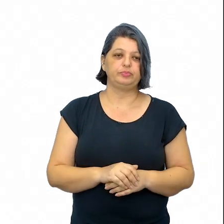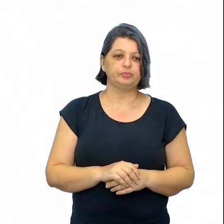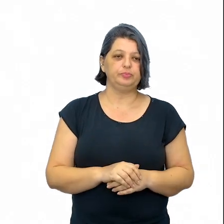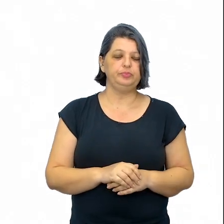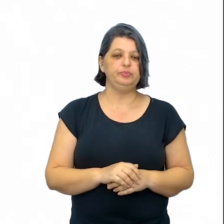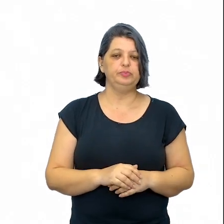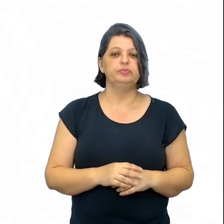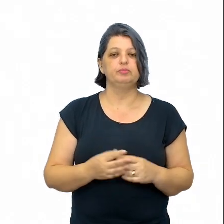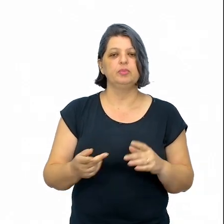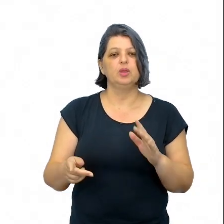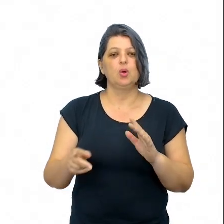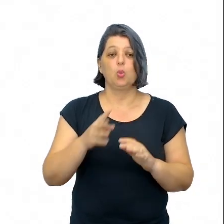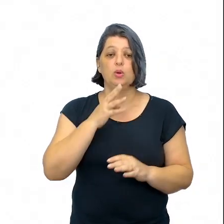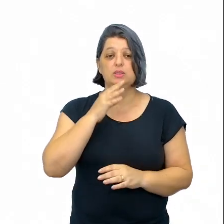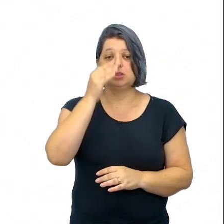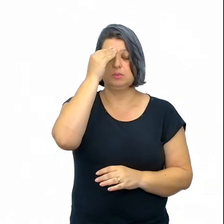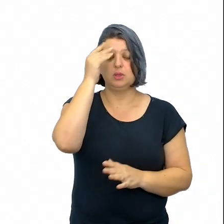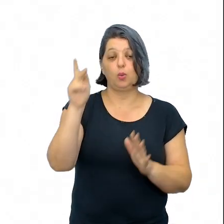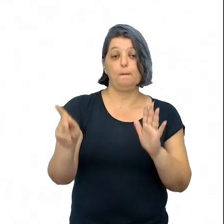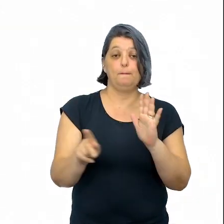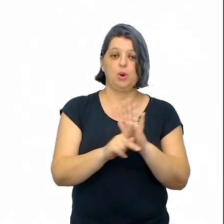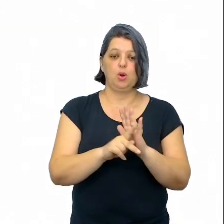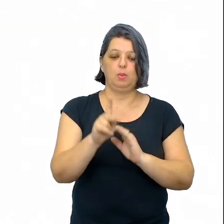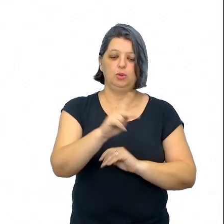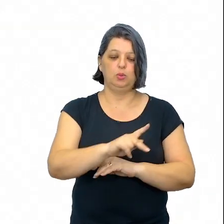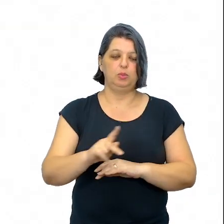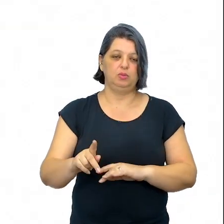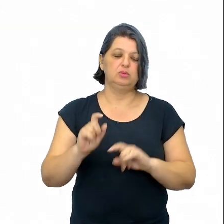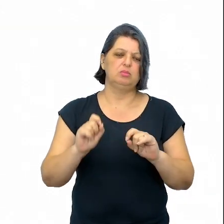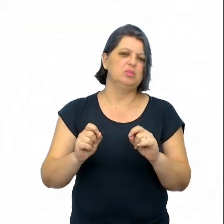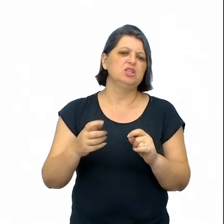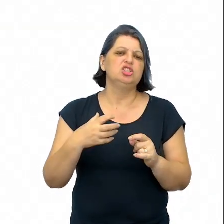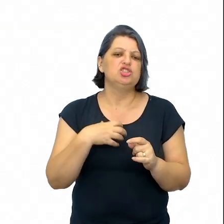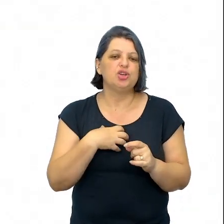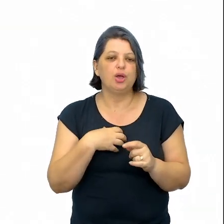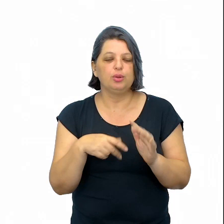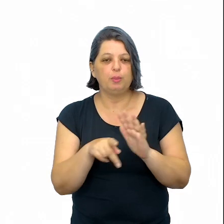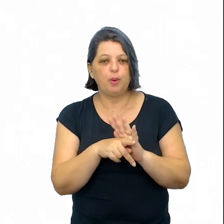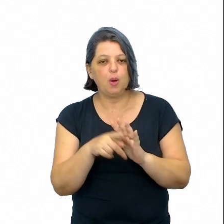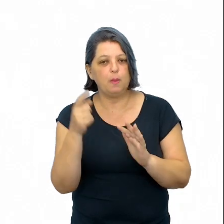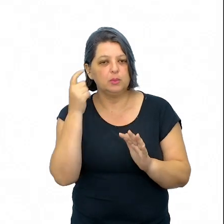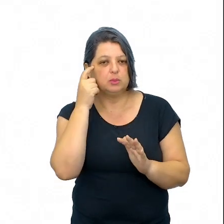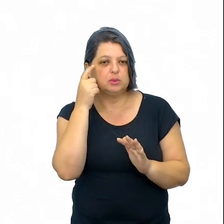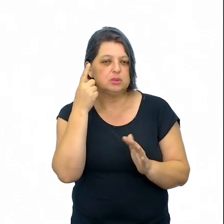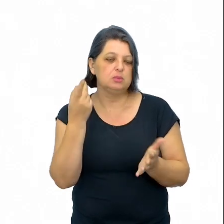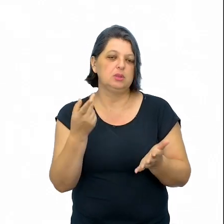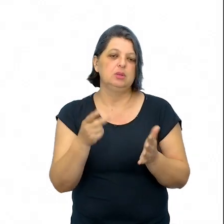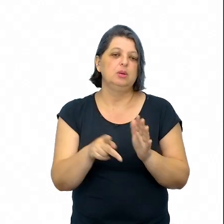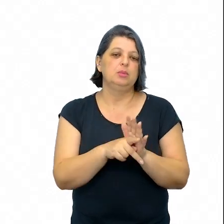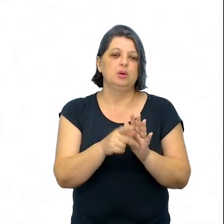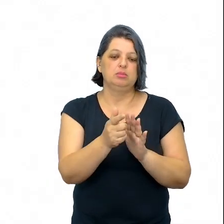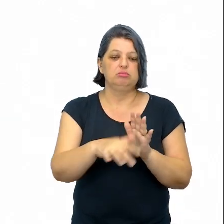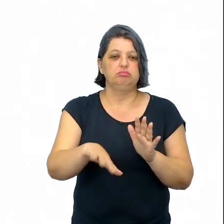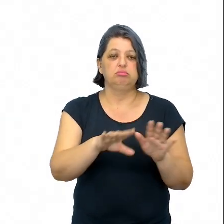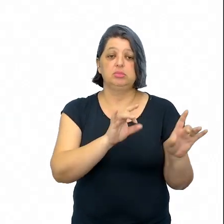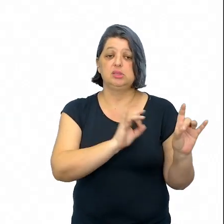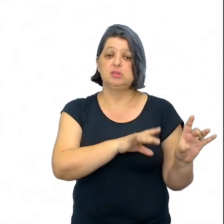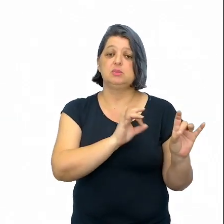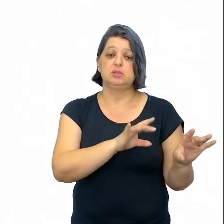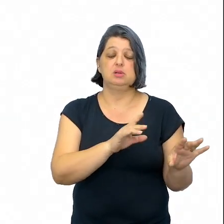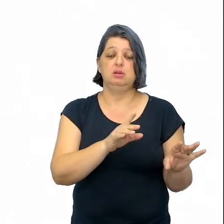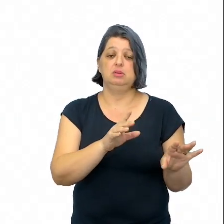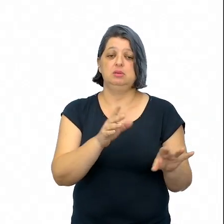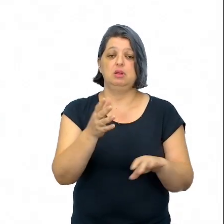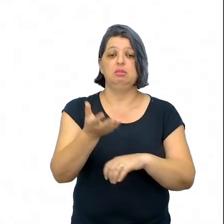de conhecimento próprio do professor, o que ele distingue de modo de pensar, inerente aos especialistas da disciplina. O que ele faz